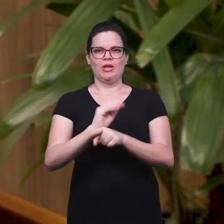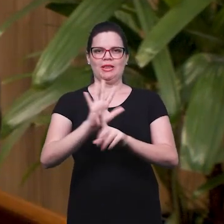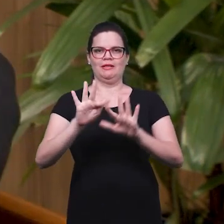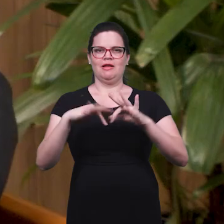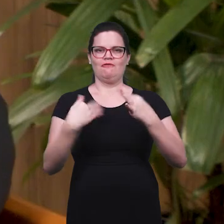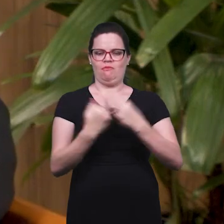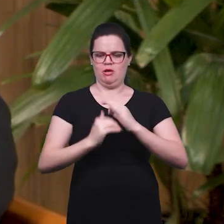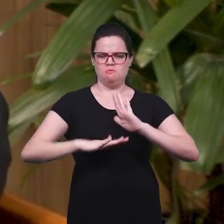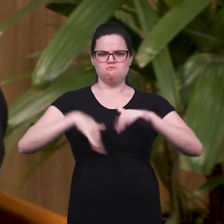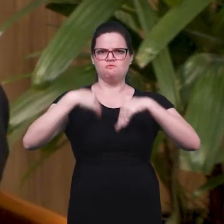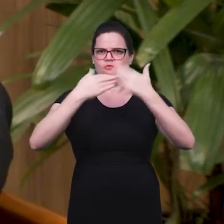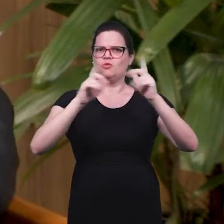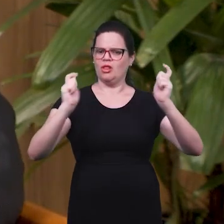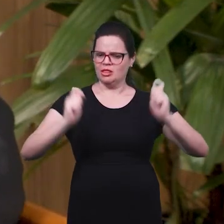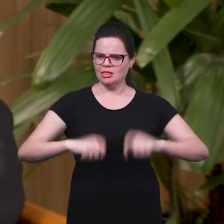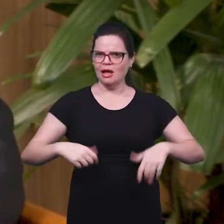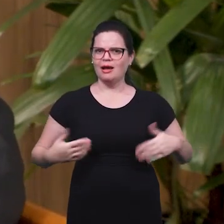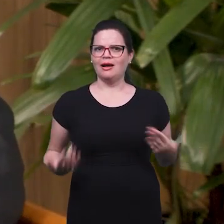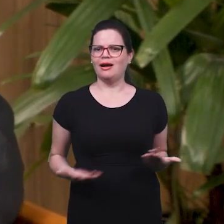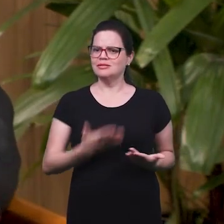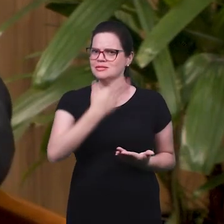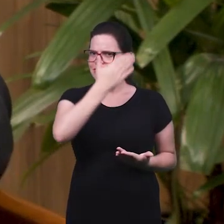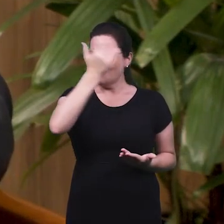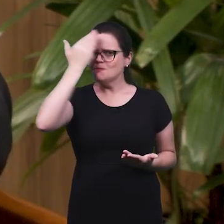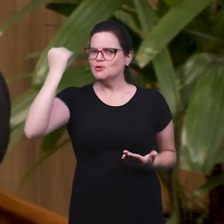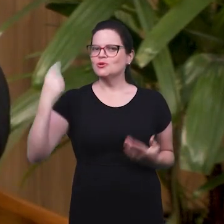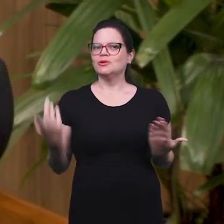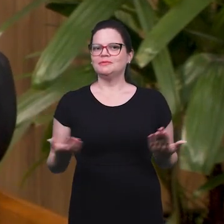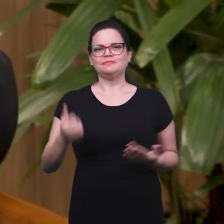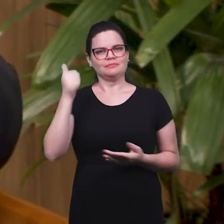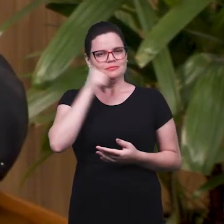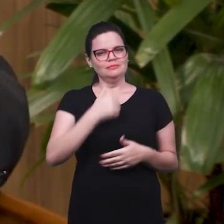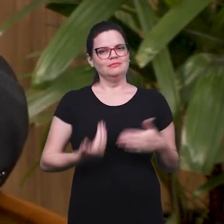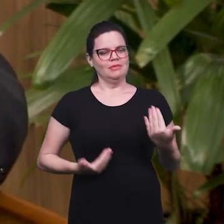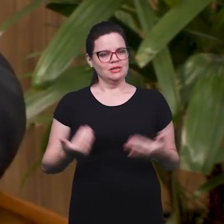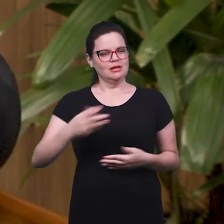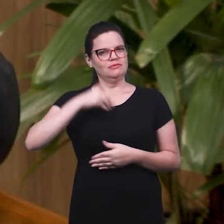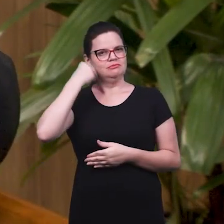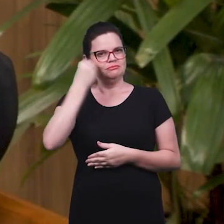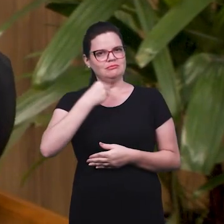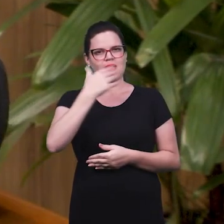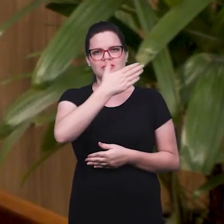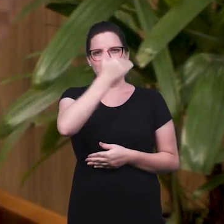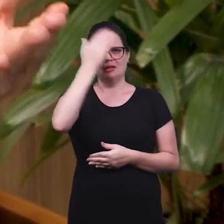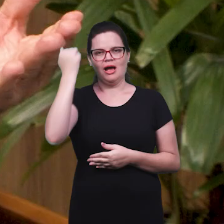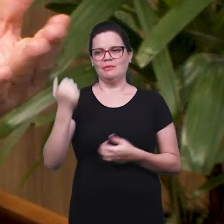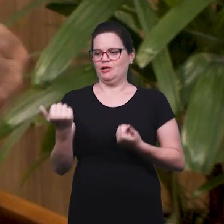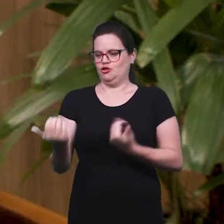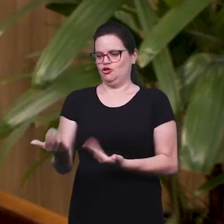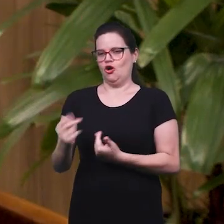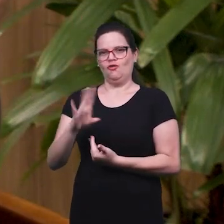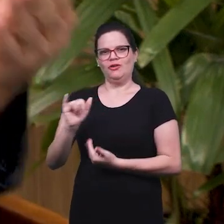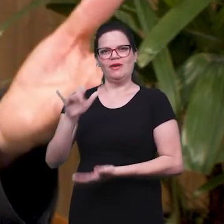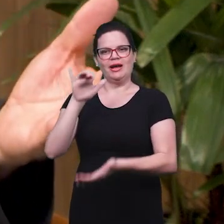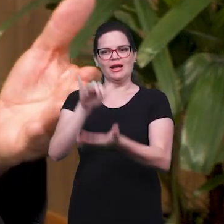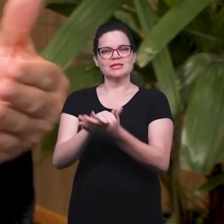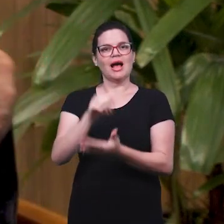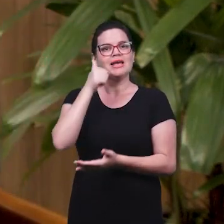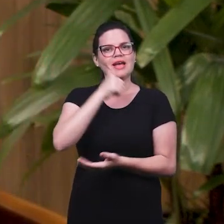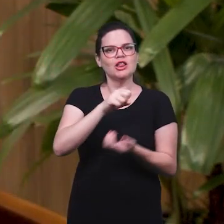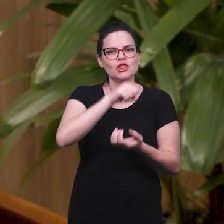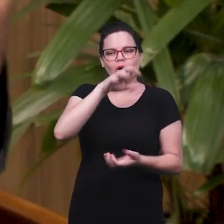edifica a sua casa. Glória a Deus. Essa que é a bênção, não é? A gente tem irmãs sábias, que uma jovem vai casar e ela dá